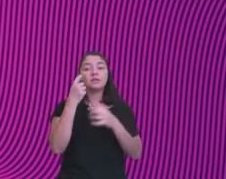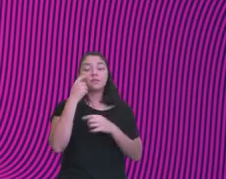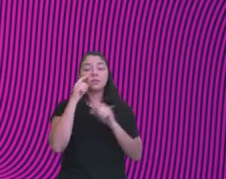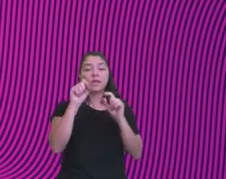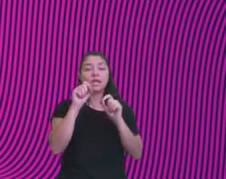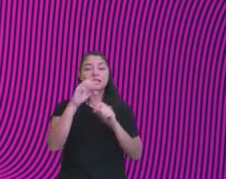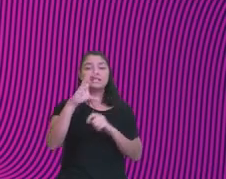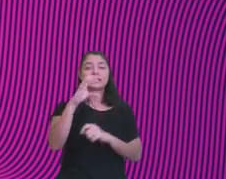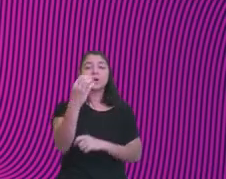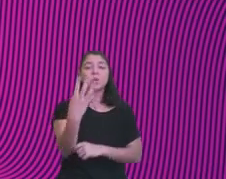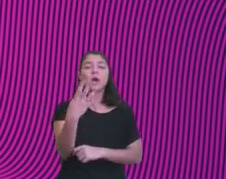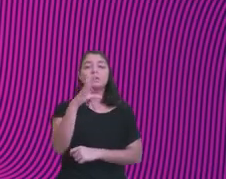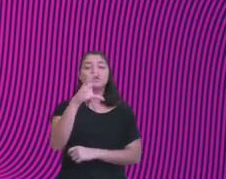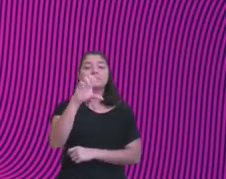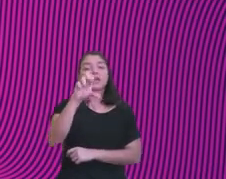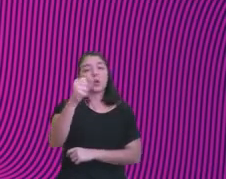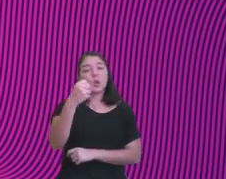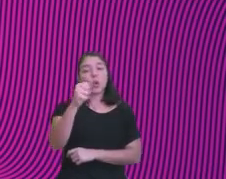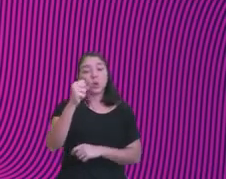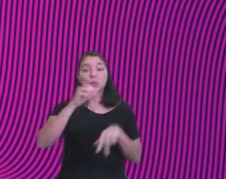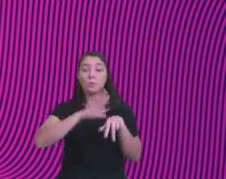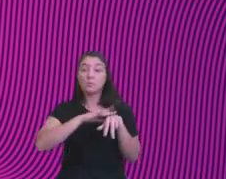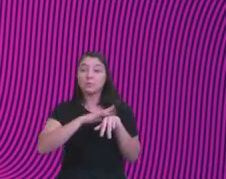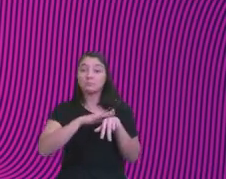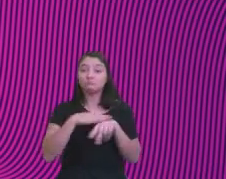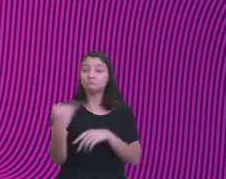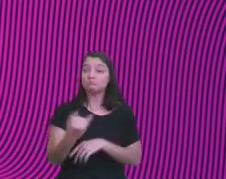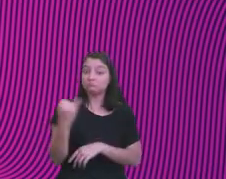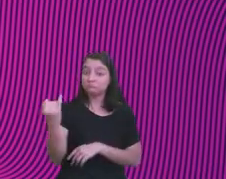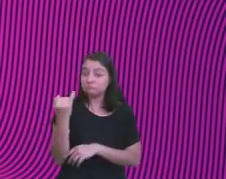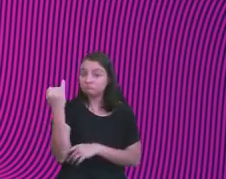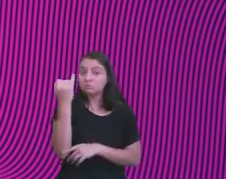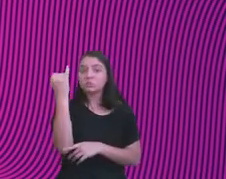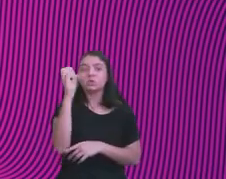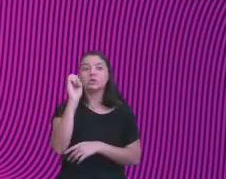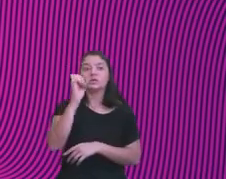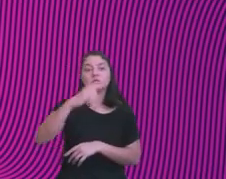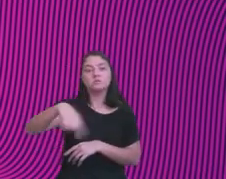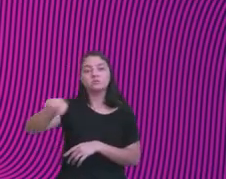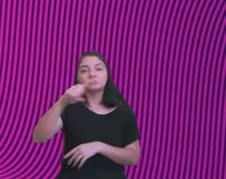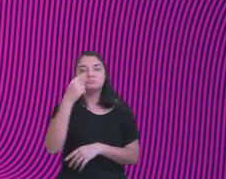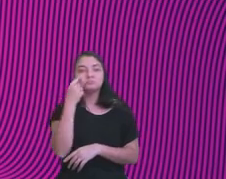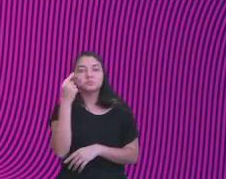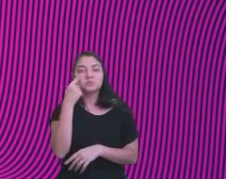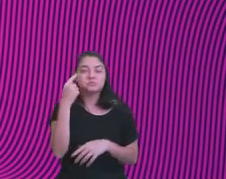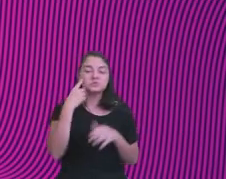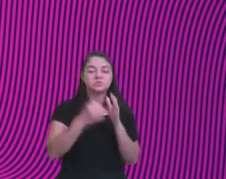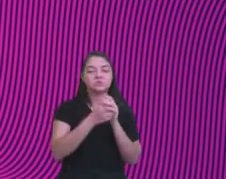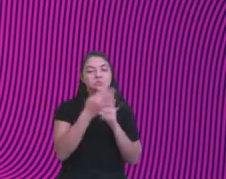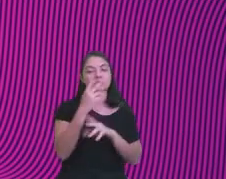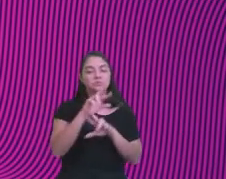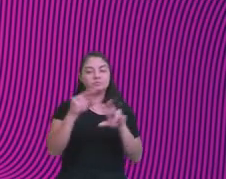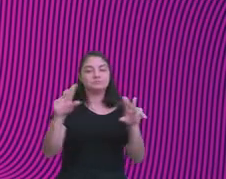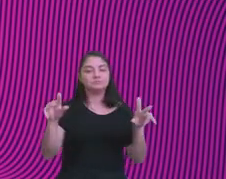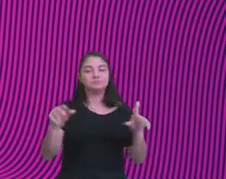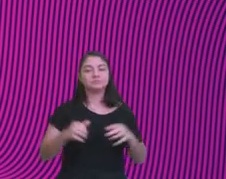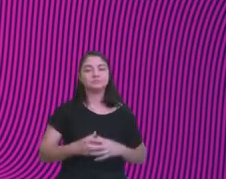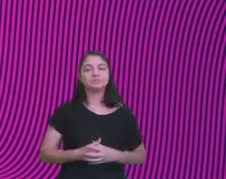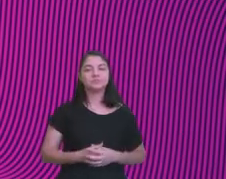desse paciente, que para nós é muito importante se a gente for imprimir alguma terapêutica mais agressiva do ponto de vista cirúrgico.